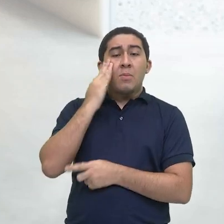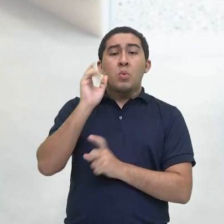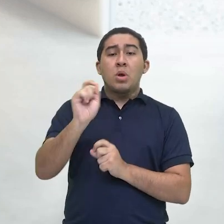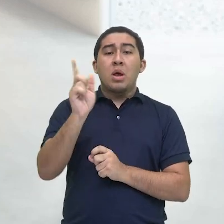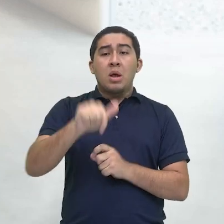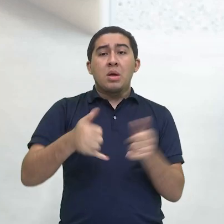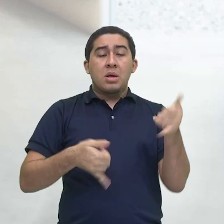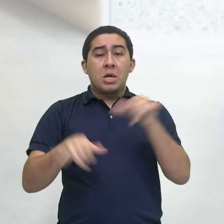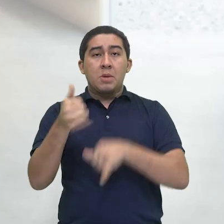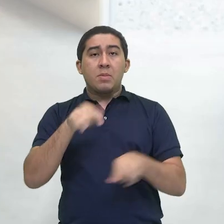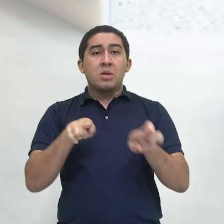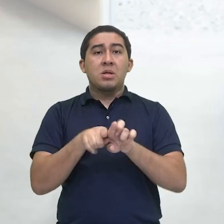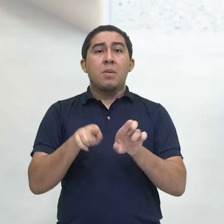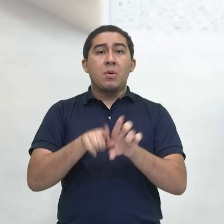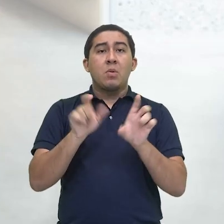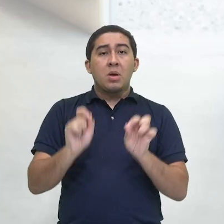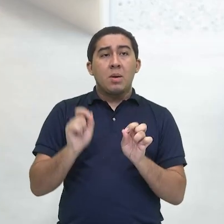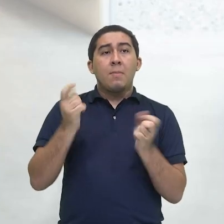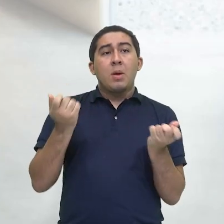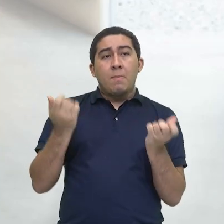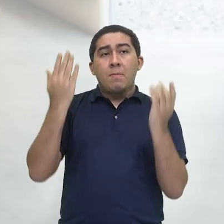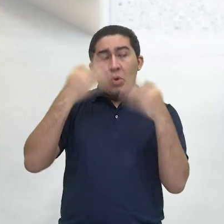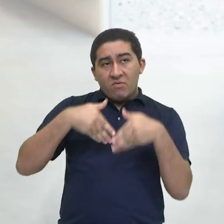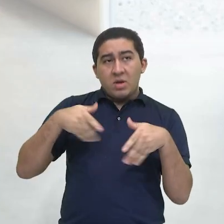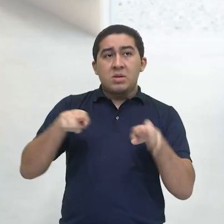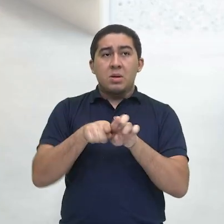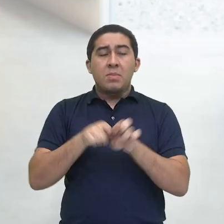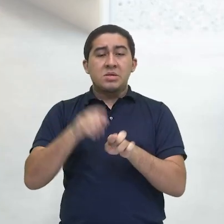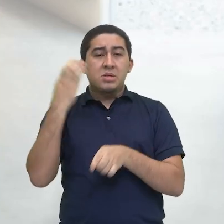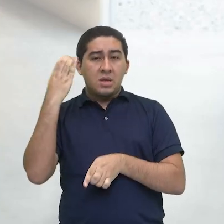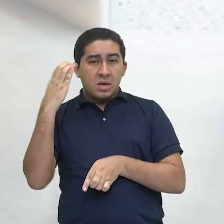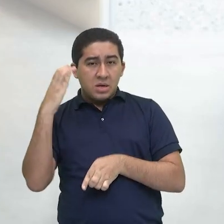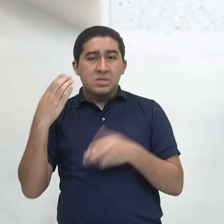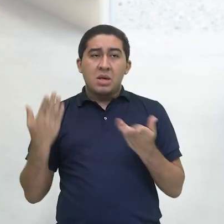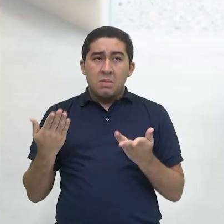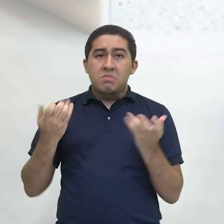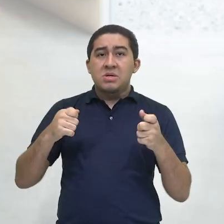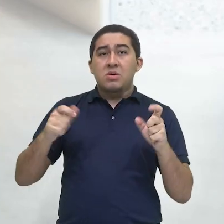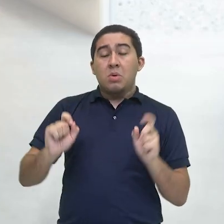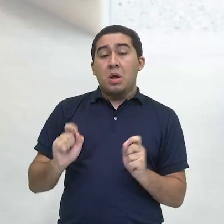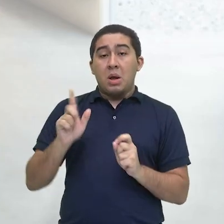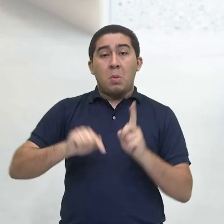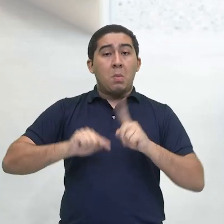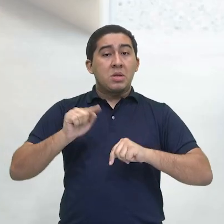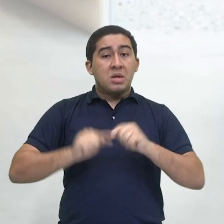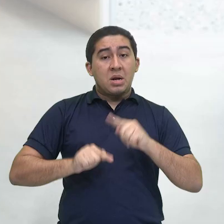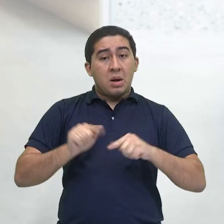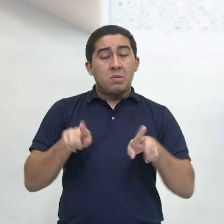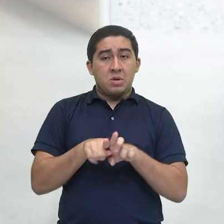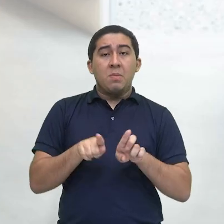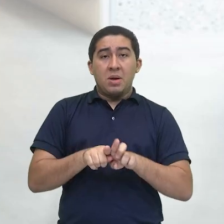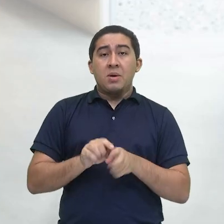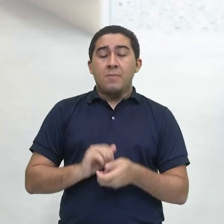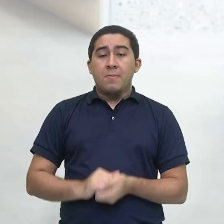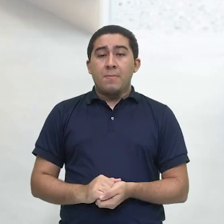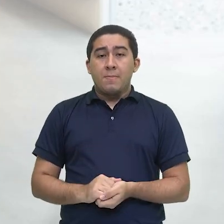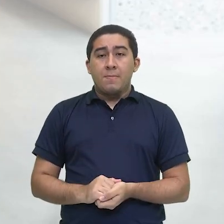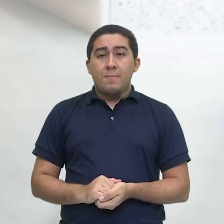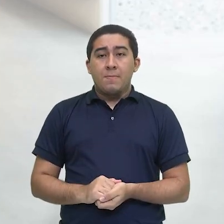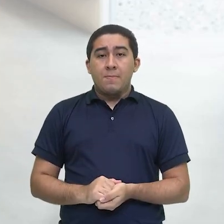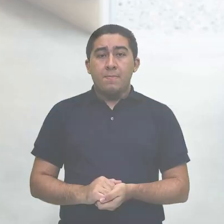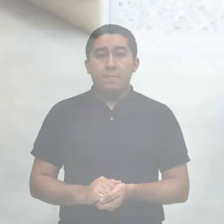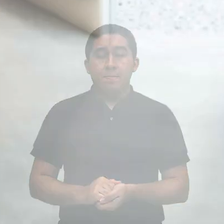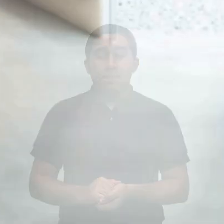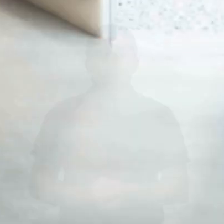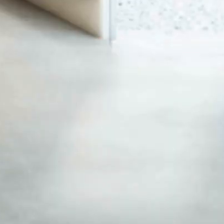a senhora disse que para comprovar a ciência, um produto, né, é necessário